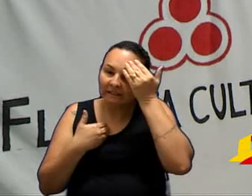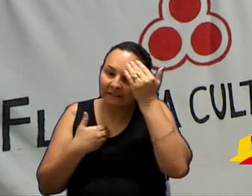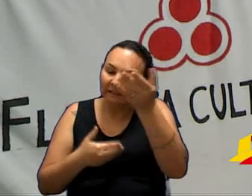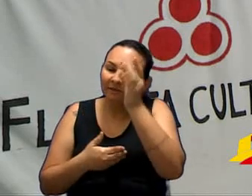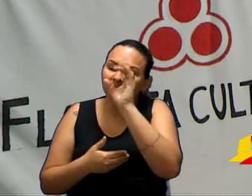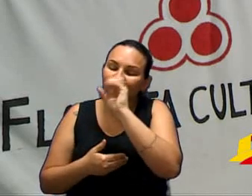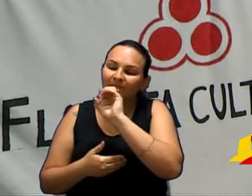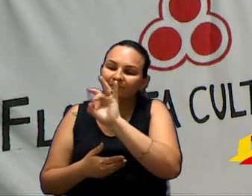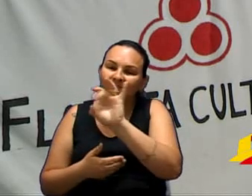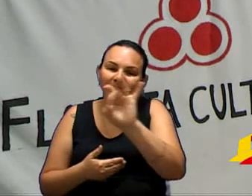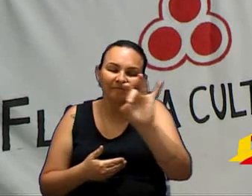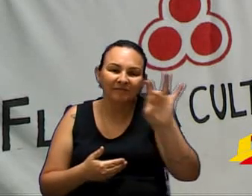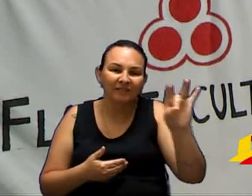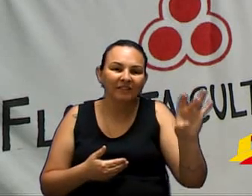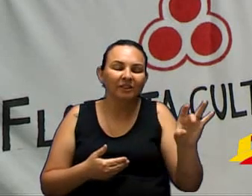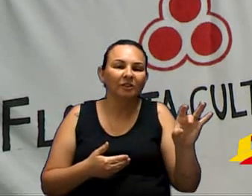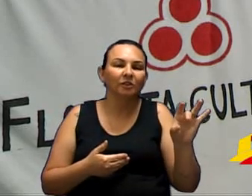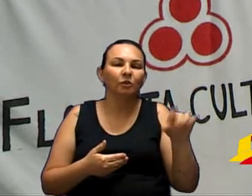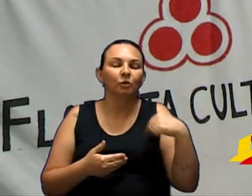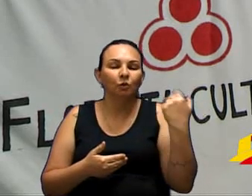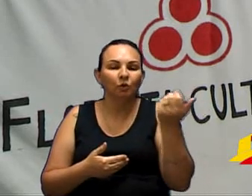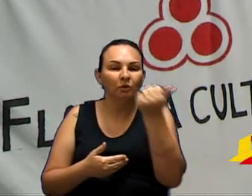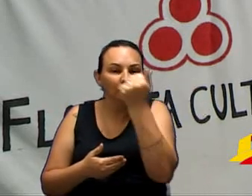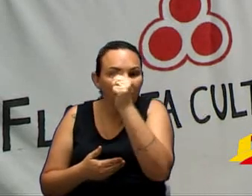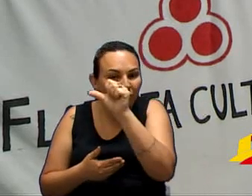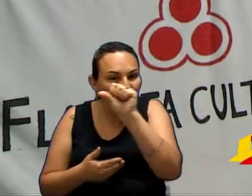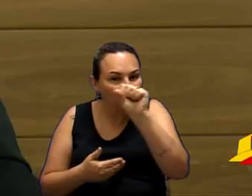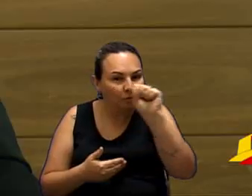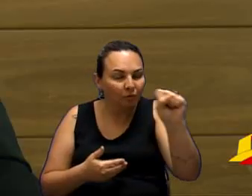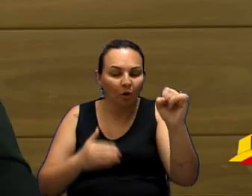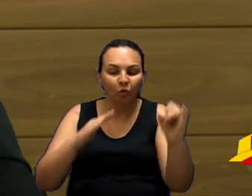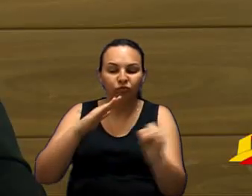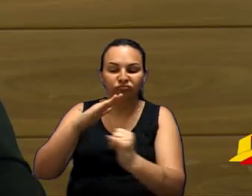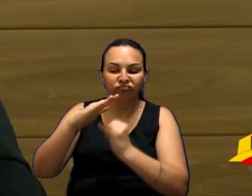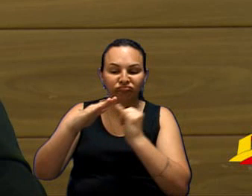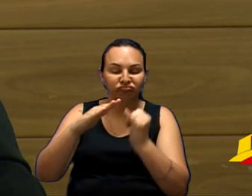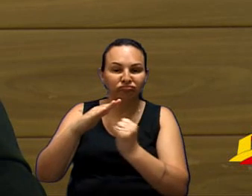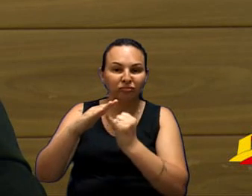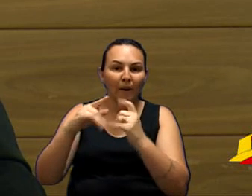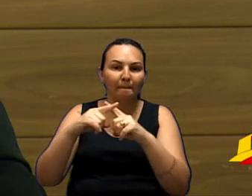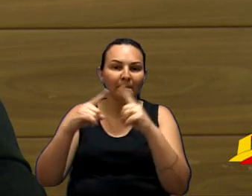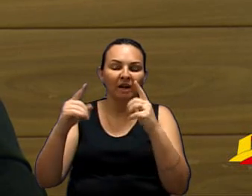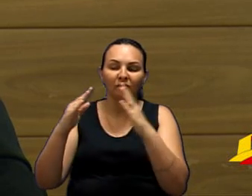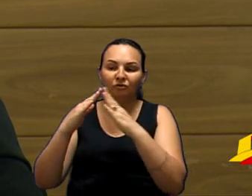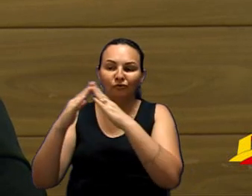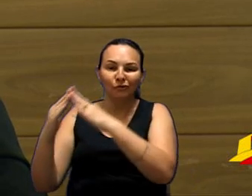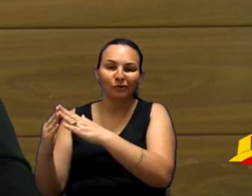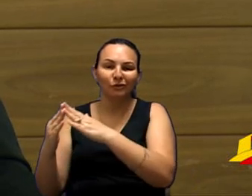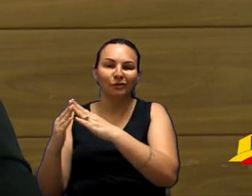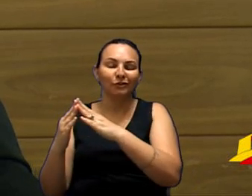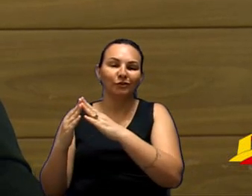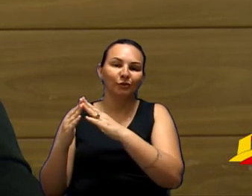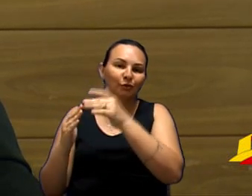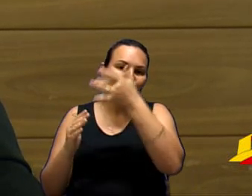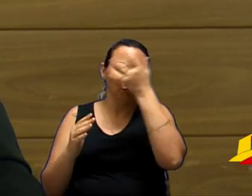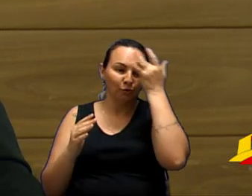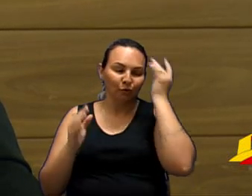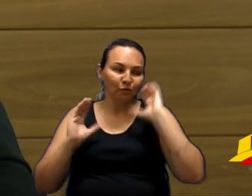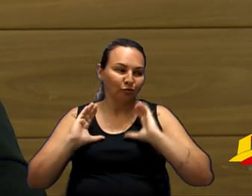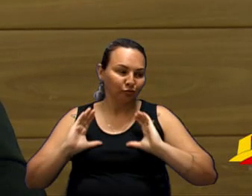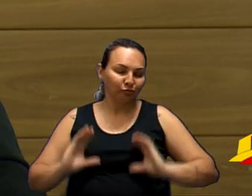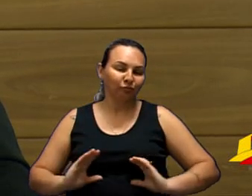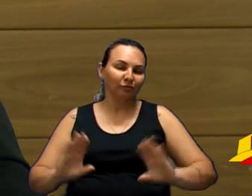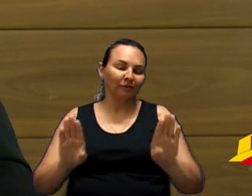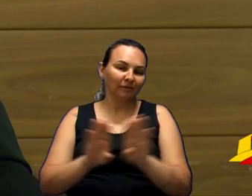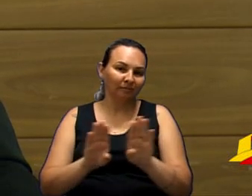de cada um da nossa associação da nossa entidade mas sobretudo dos vizinhos dos municípios que estão aqui dos municípios que estão